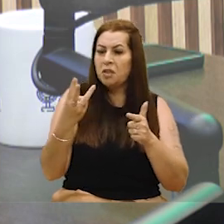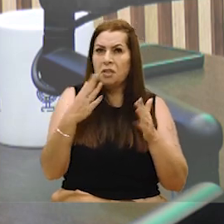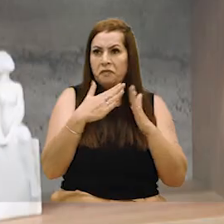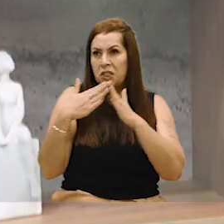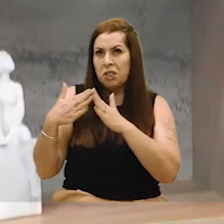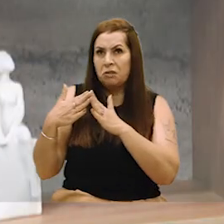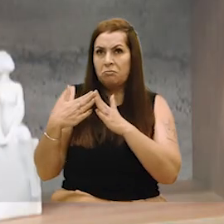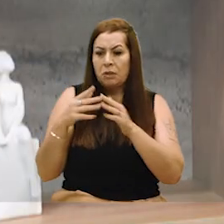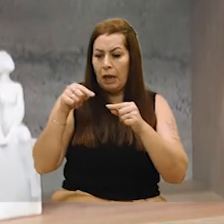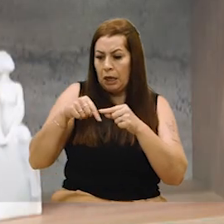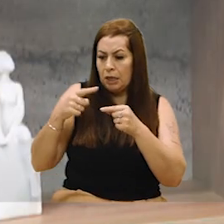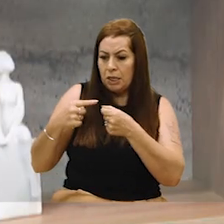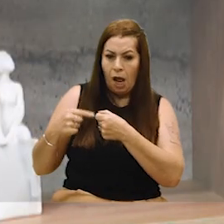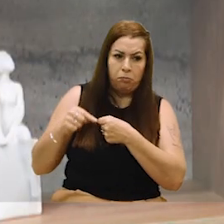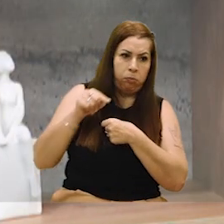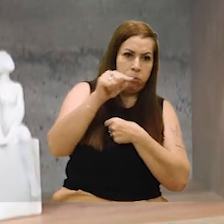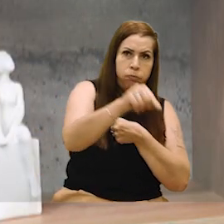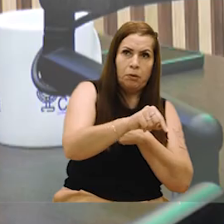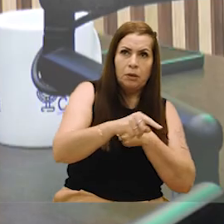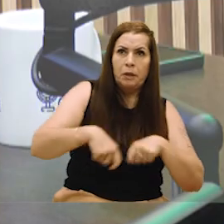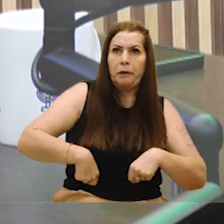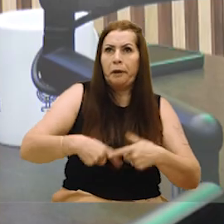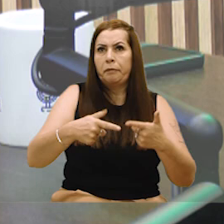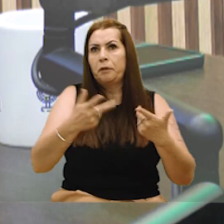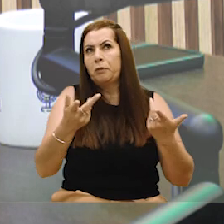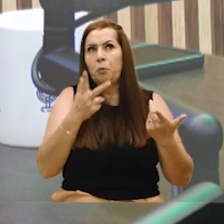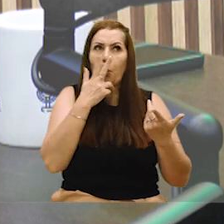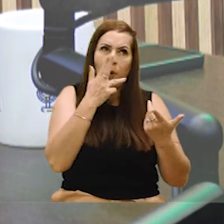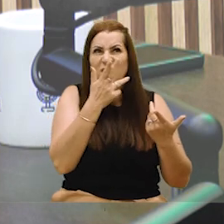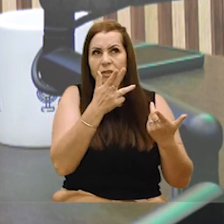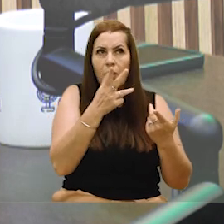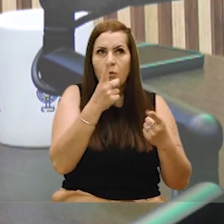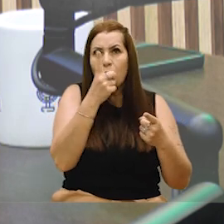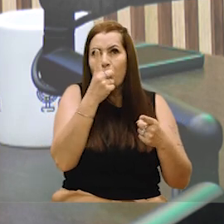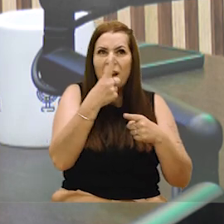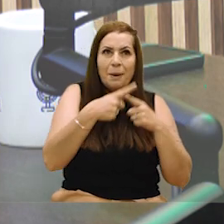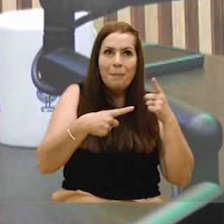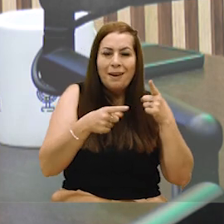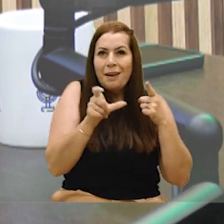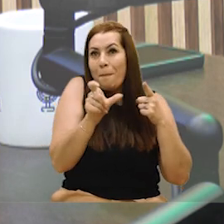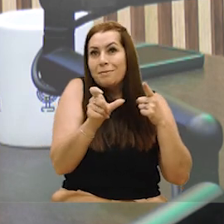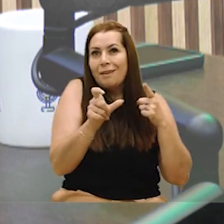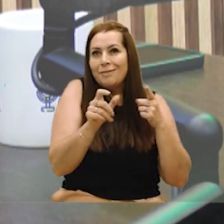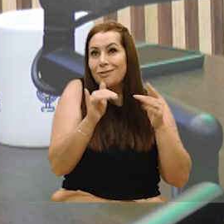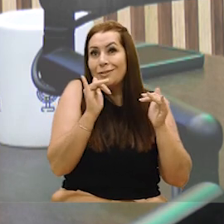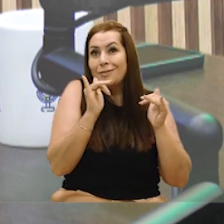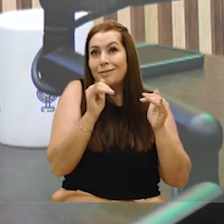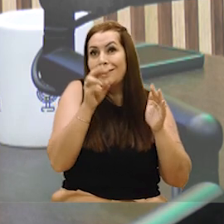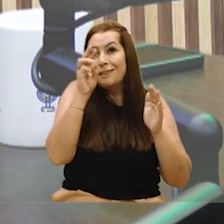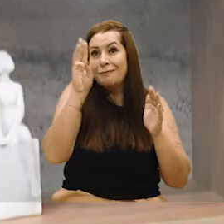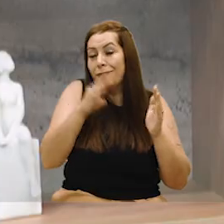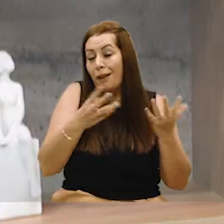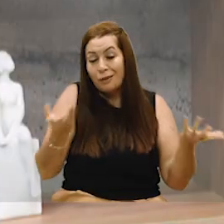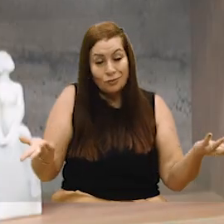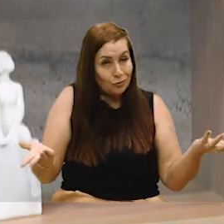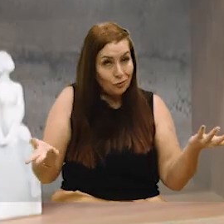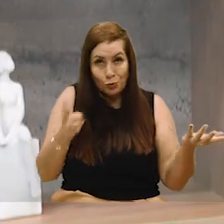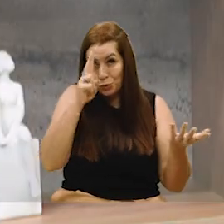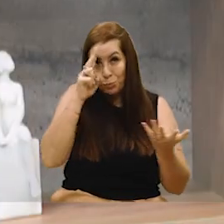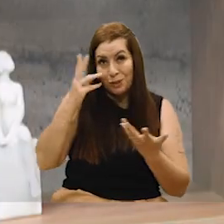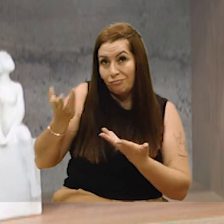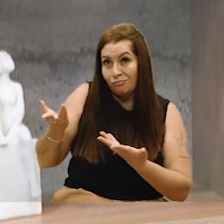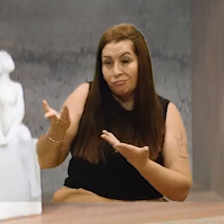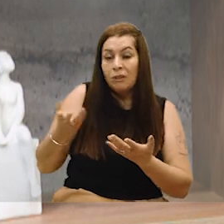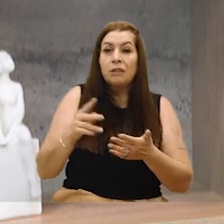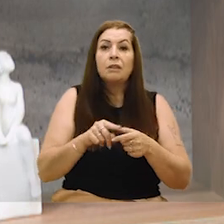ali, tu atravessa a cidade gastando quase que uma passagem e meia da Visart, né? Então,